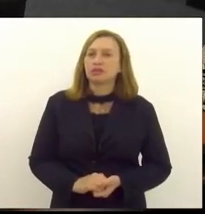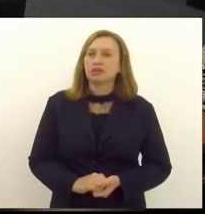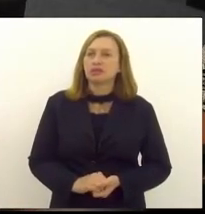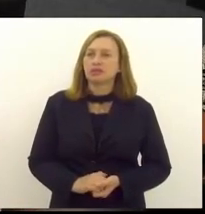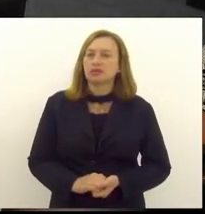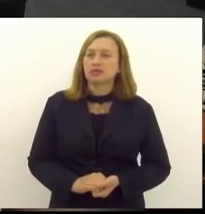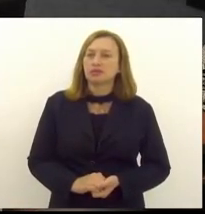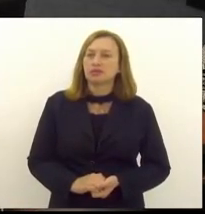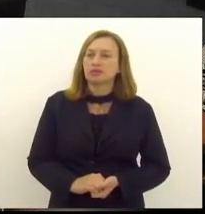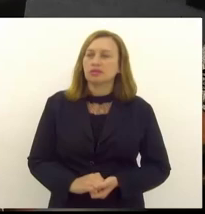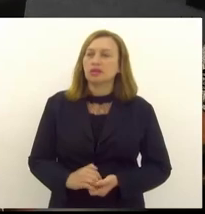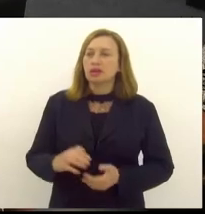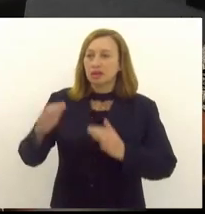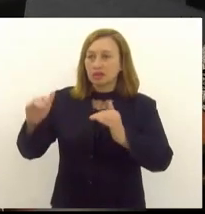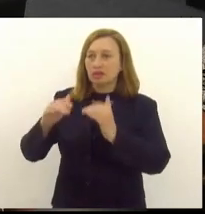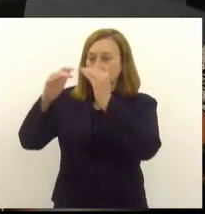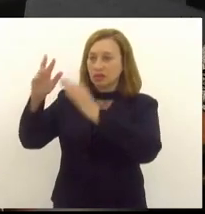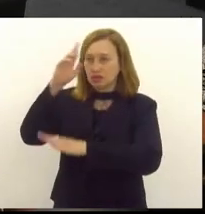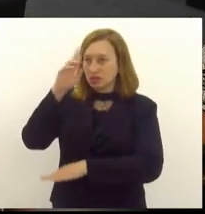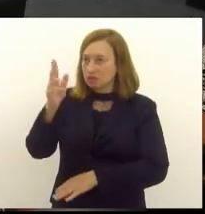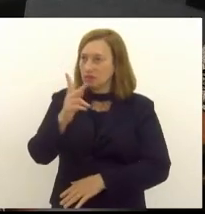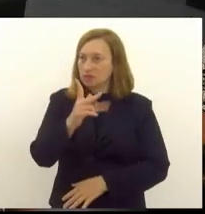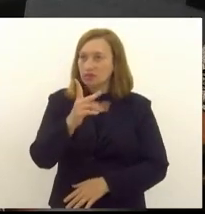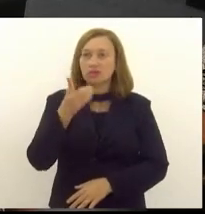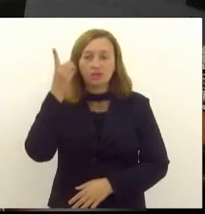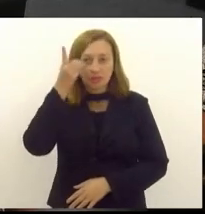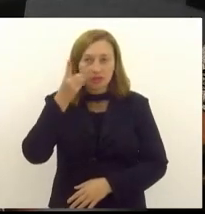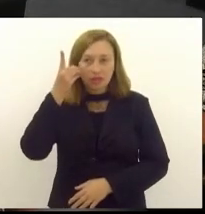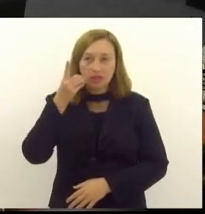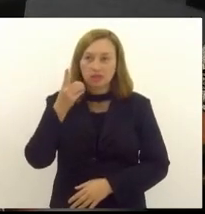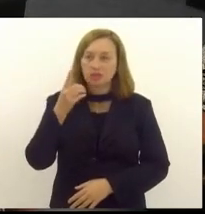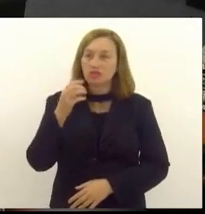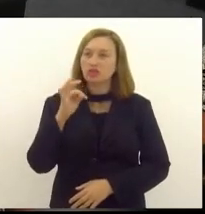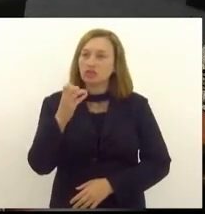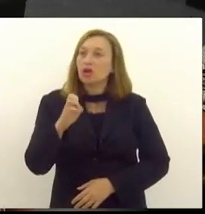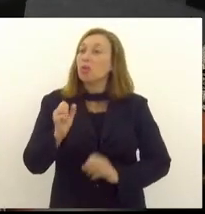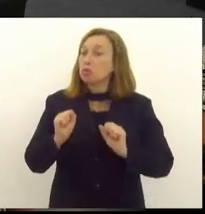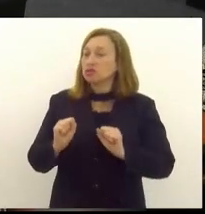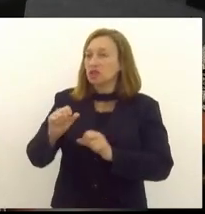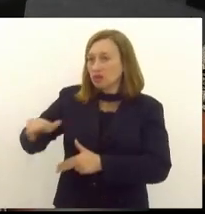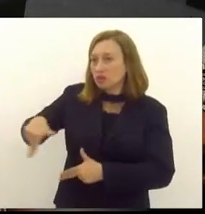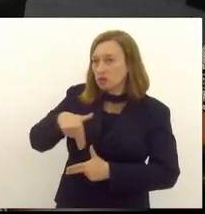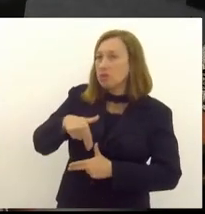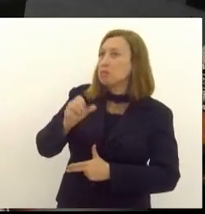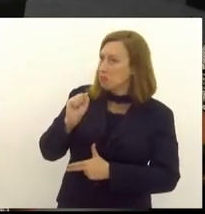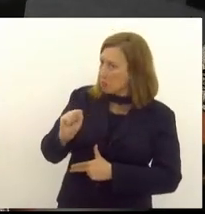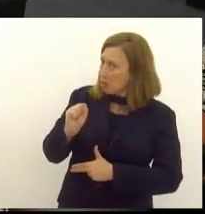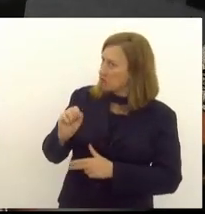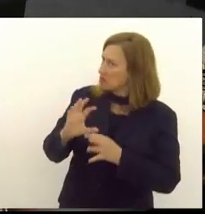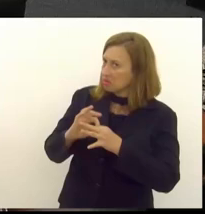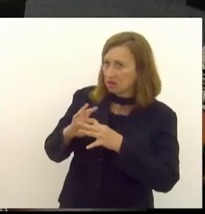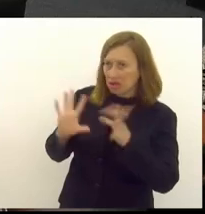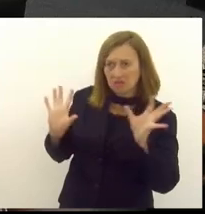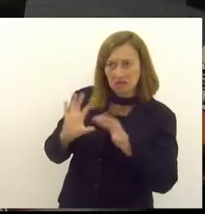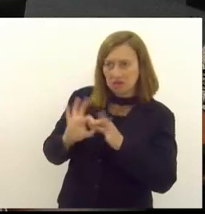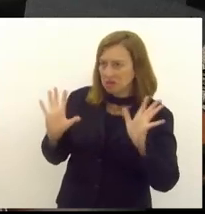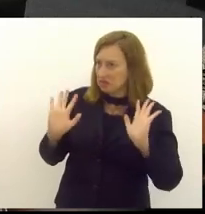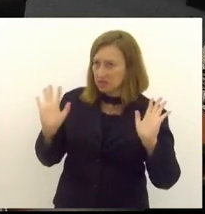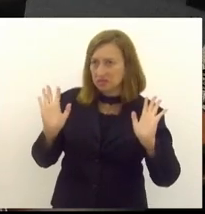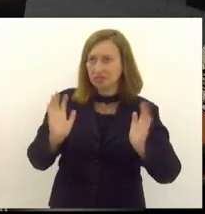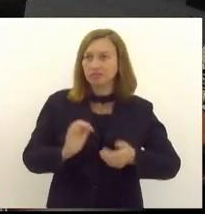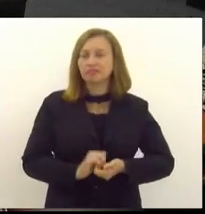Excelentíssimo, senhor deputado. Doutor Pedro, se o senhor quiser fazer uso ali da tribuna, pode fazer também, tá? Ah, tá.